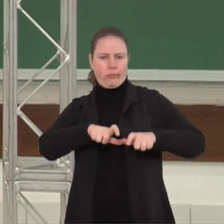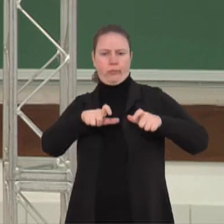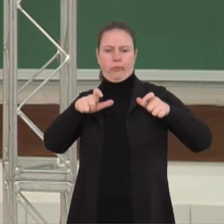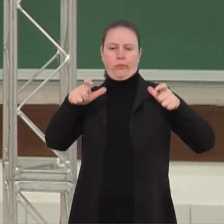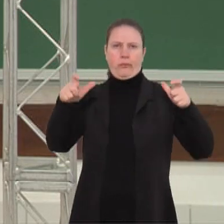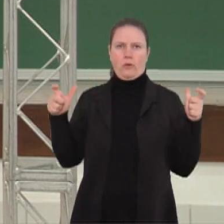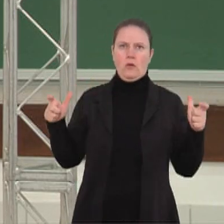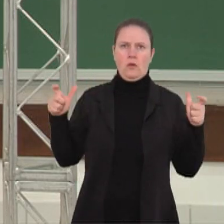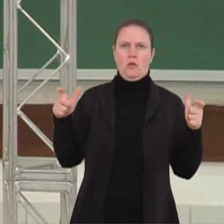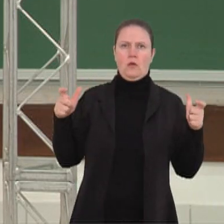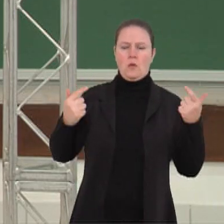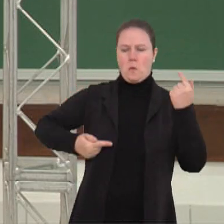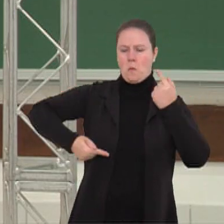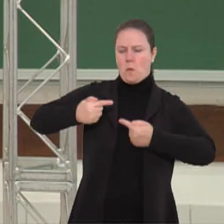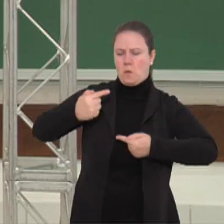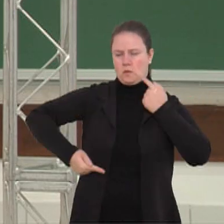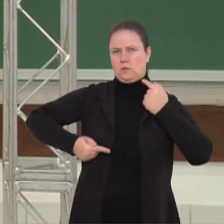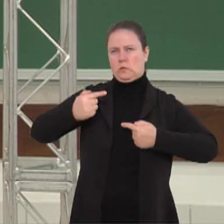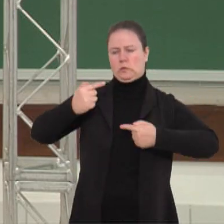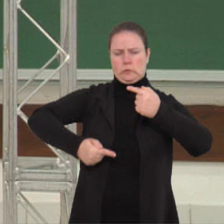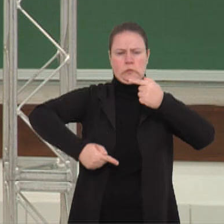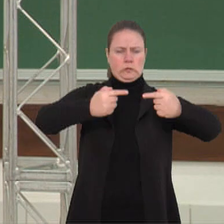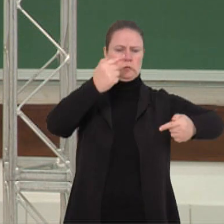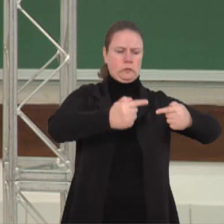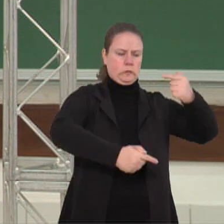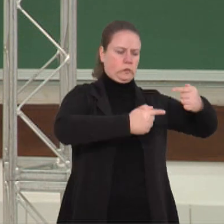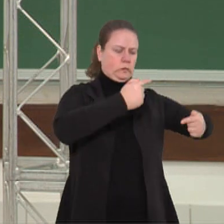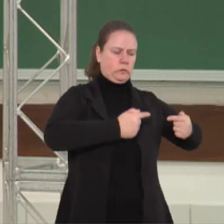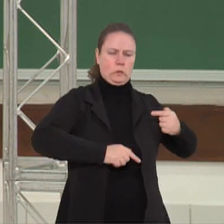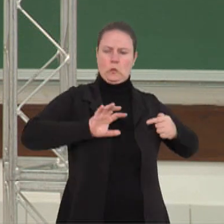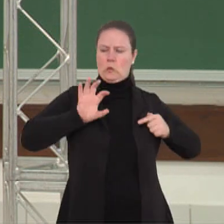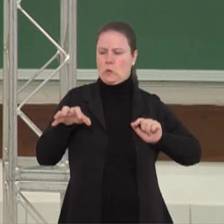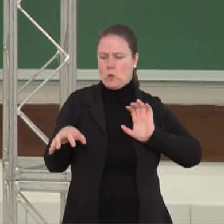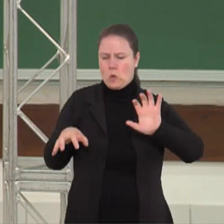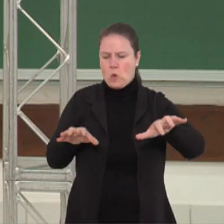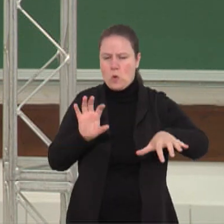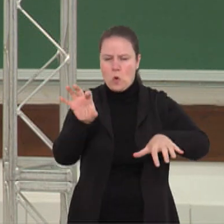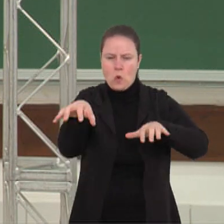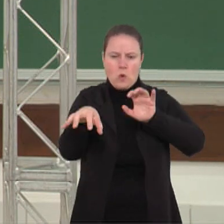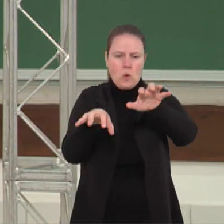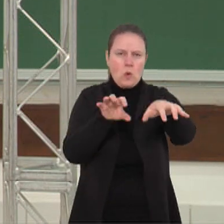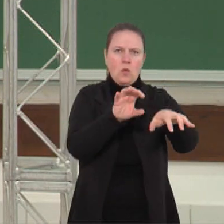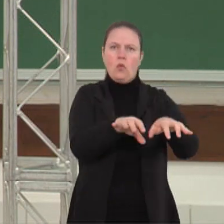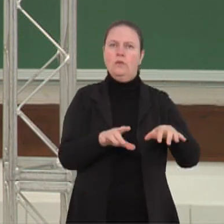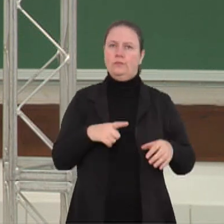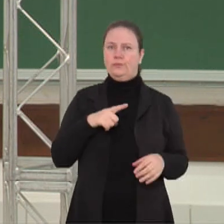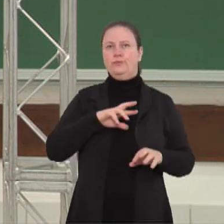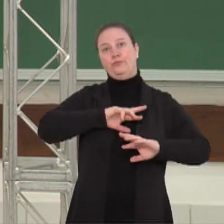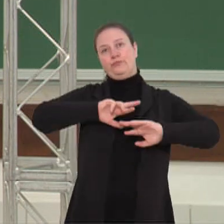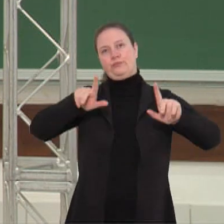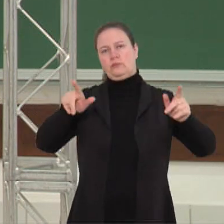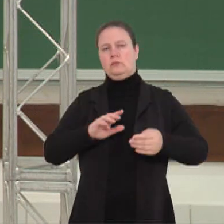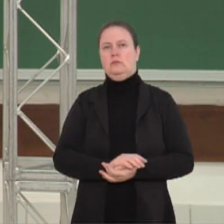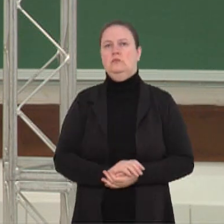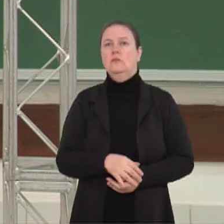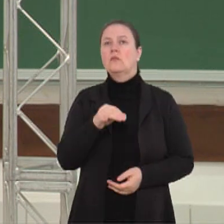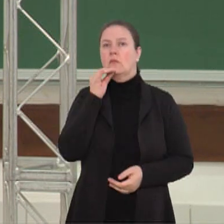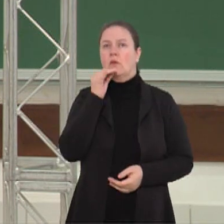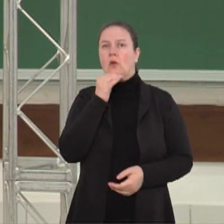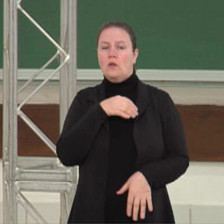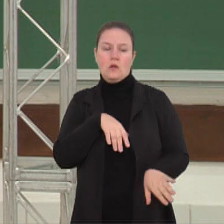grande de partidos políticos. Então aí nós acabamos falando termos ideológicos como